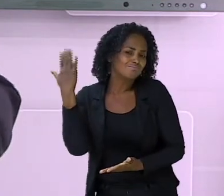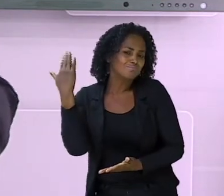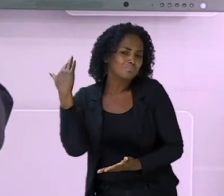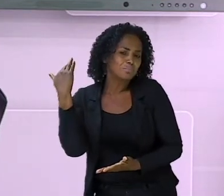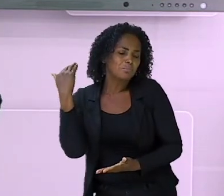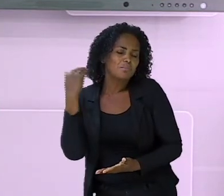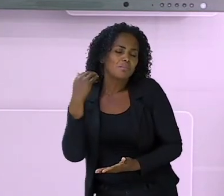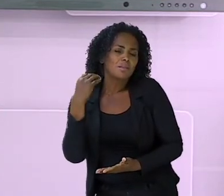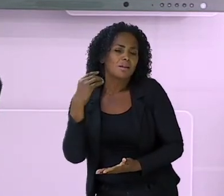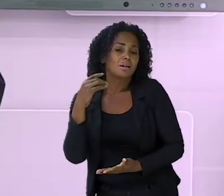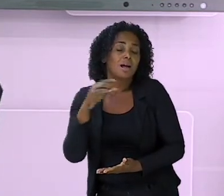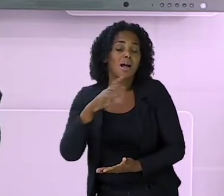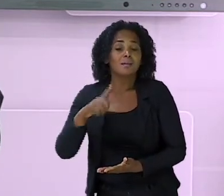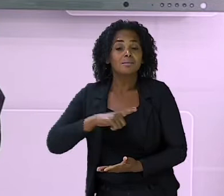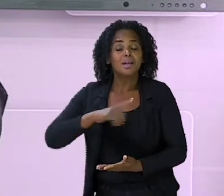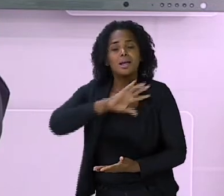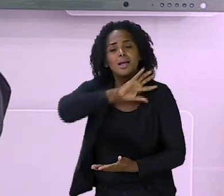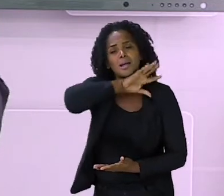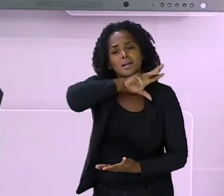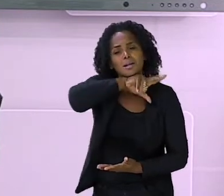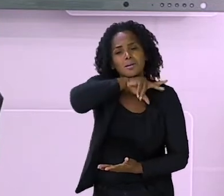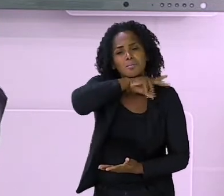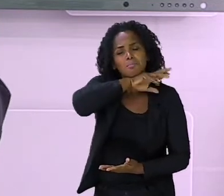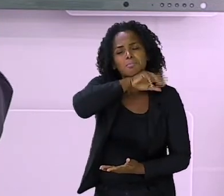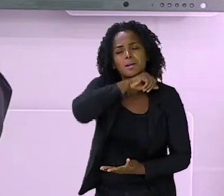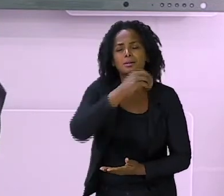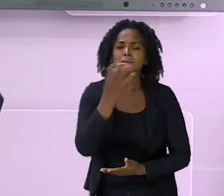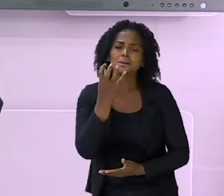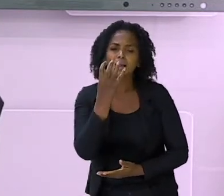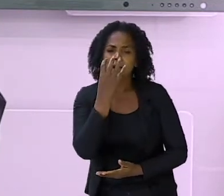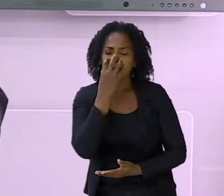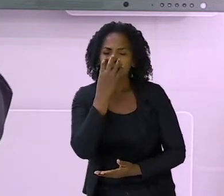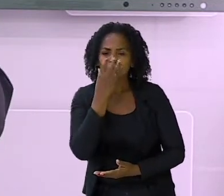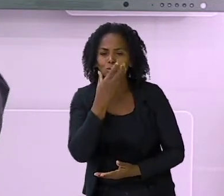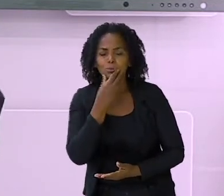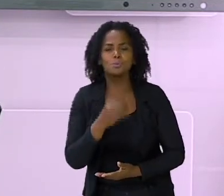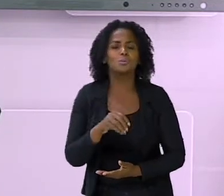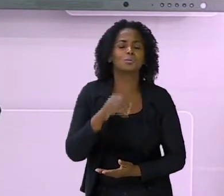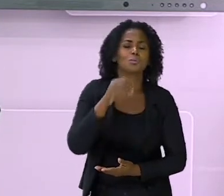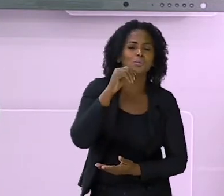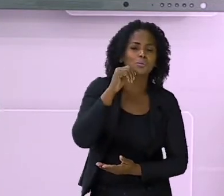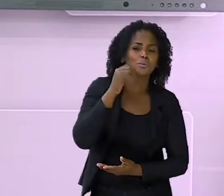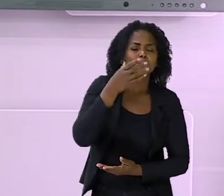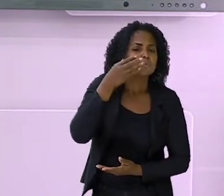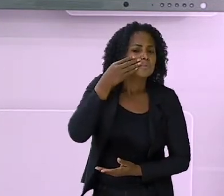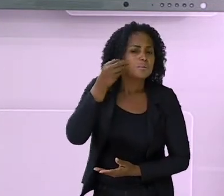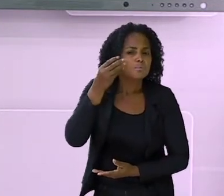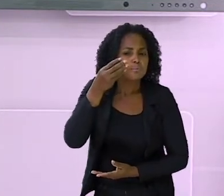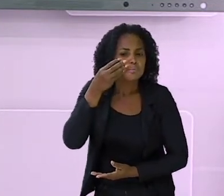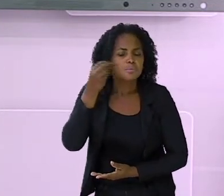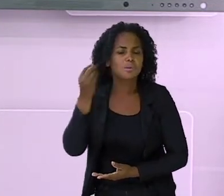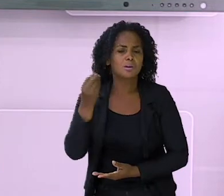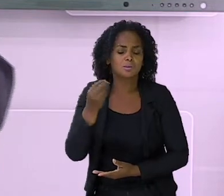Animais, nós temos, olha, cachorro, gato, papagaio, cobra,